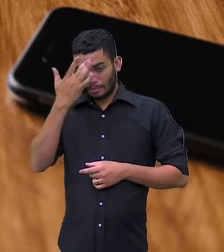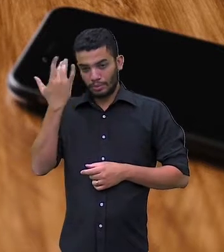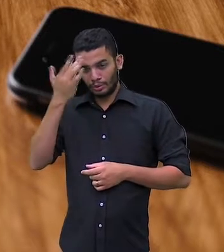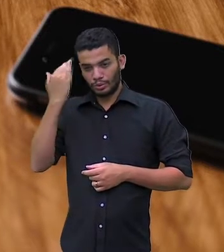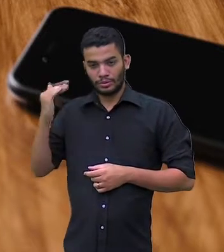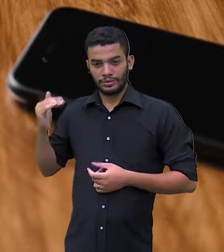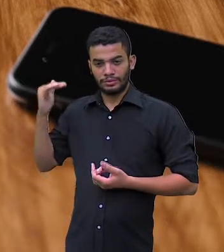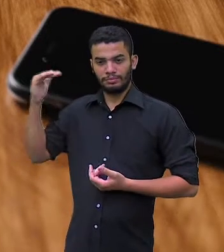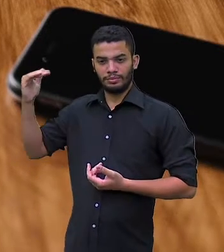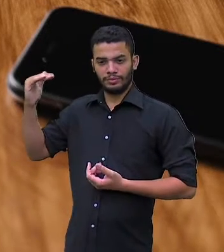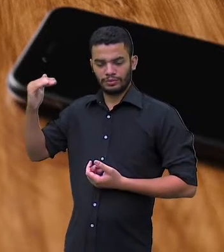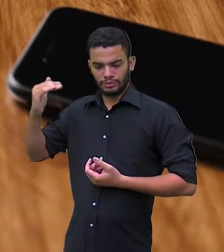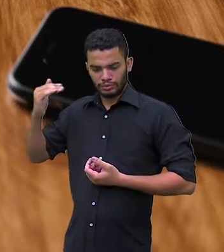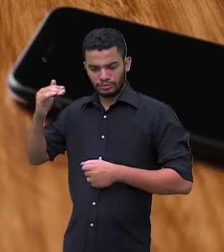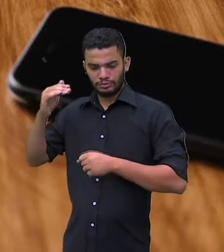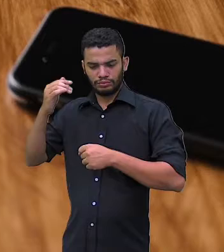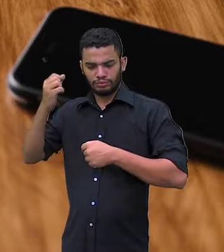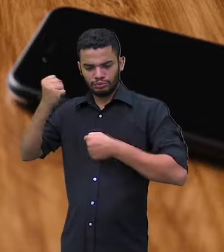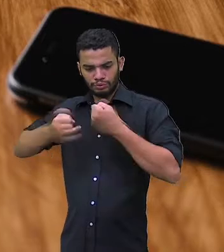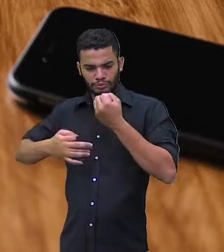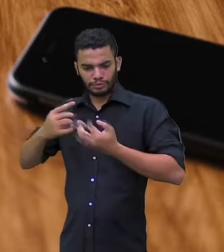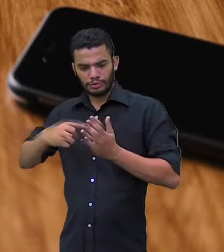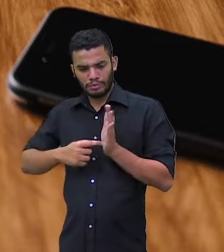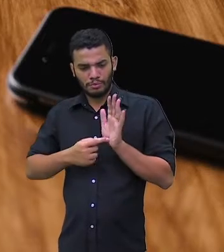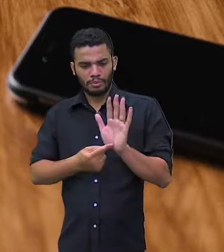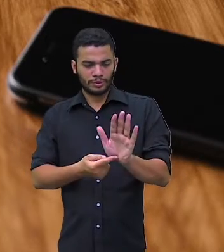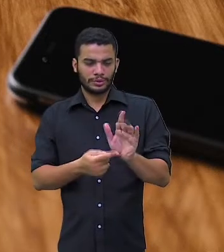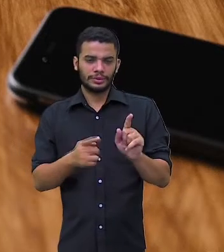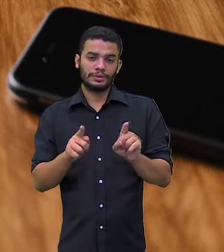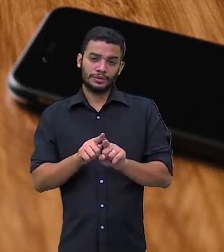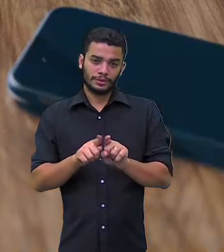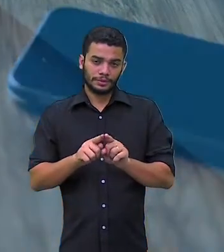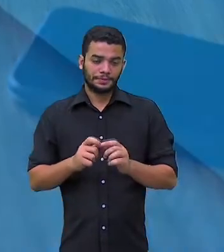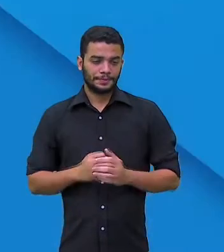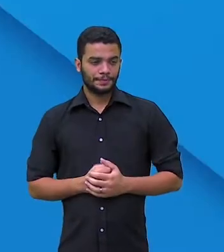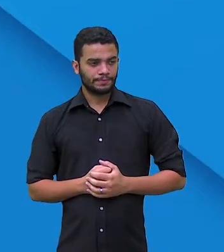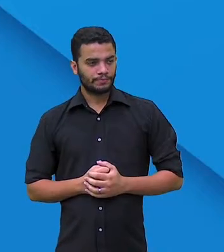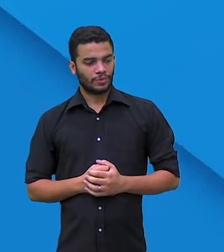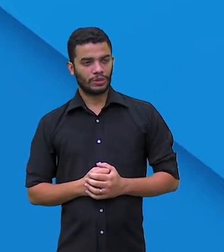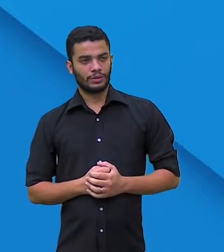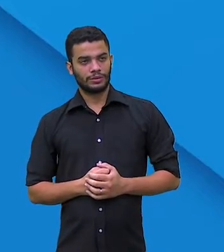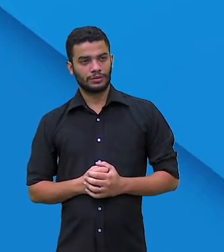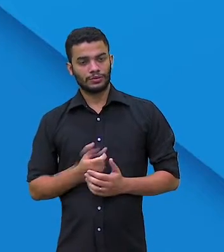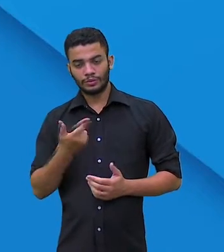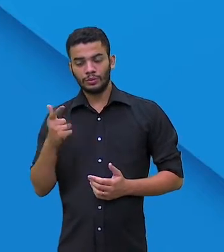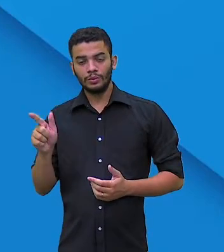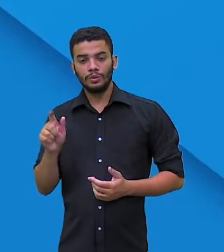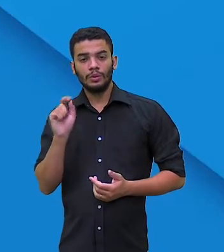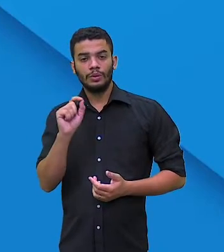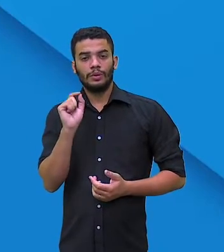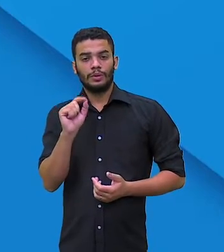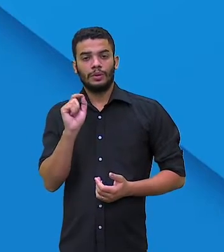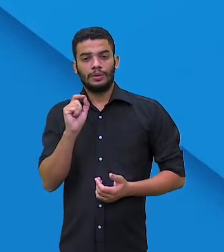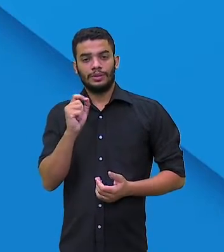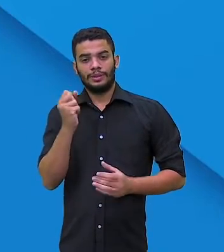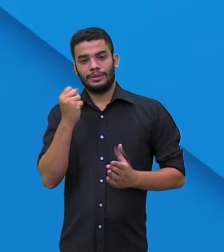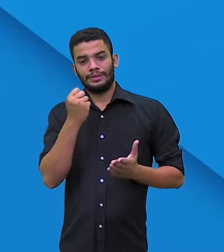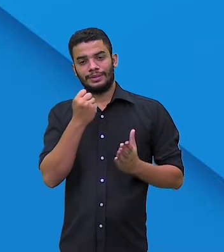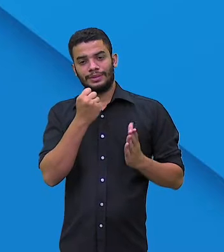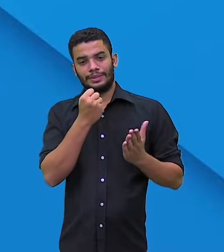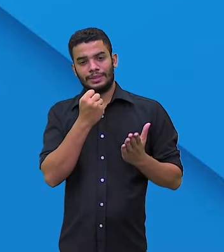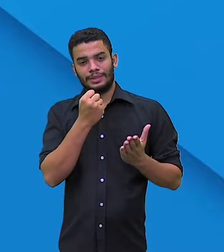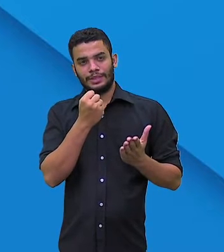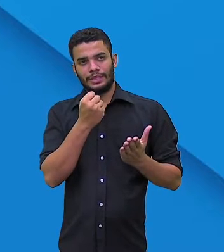nos artigos de opinião. Um outro traço aí, né? Que também a gente precisa falar, essa palavra, né? Ela é muito marcante,